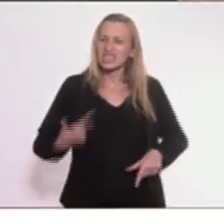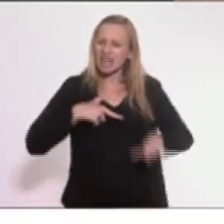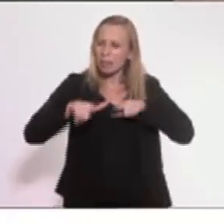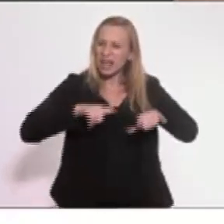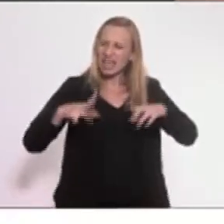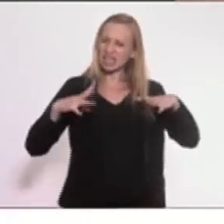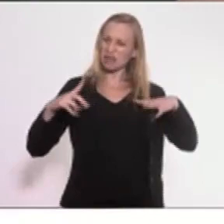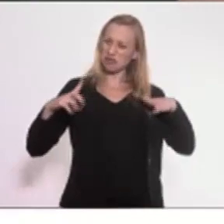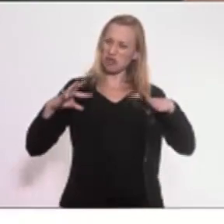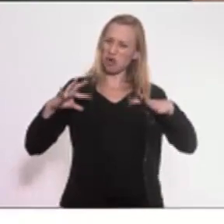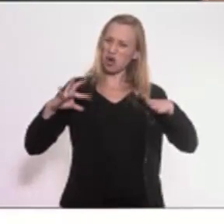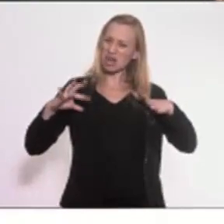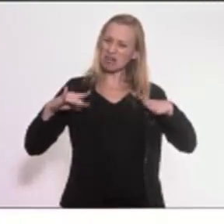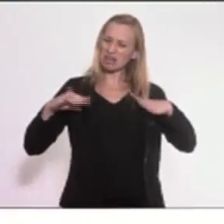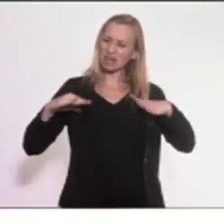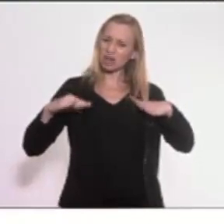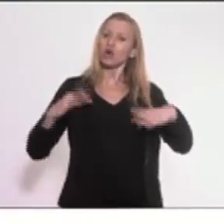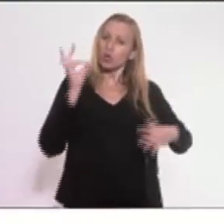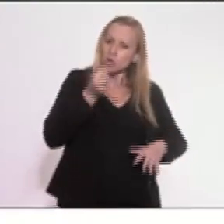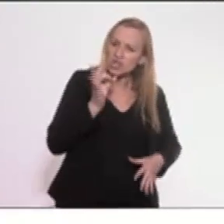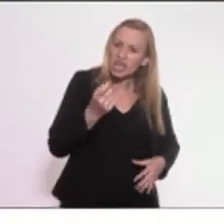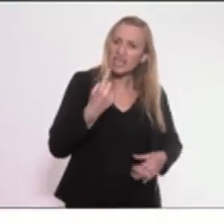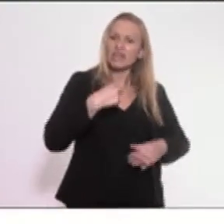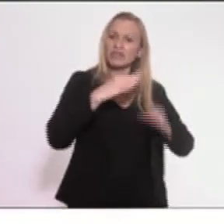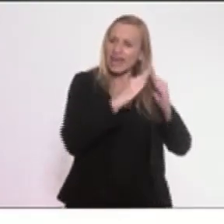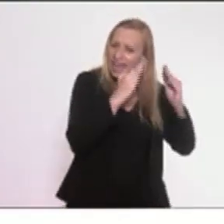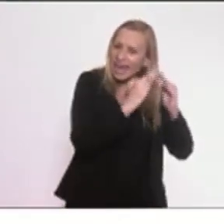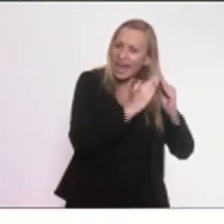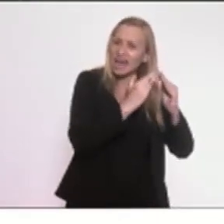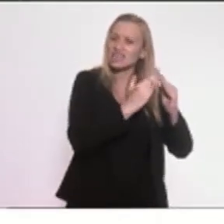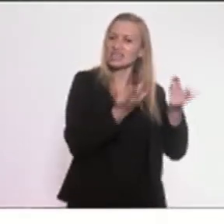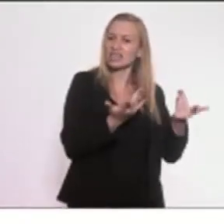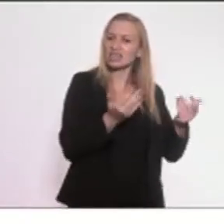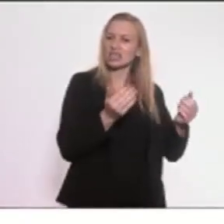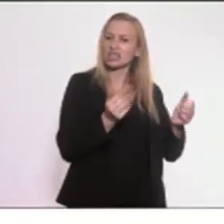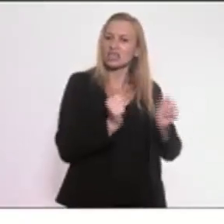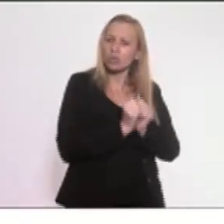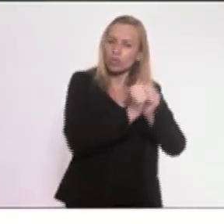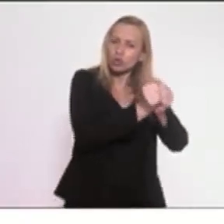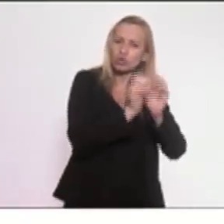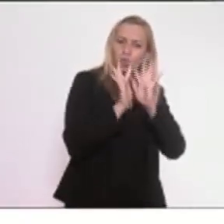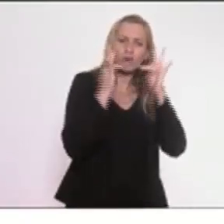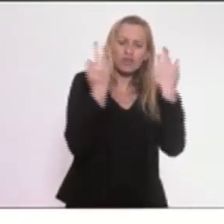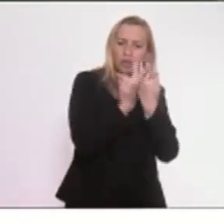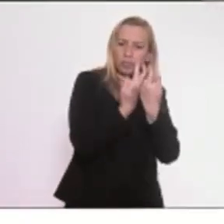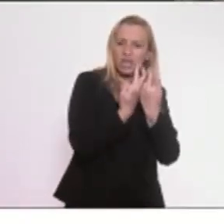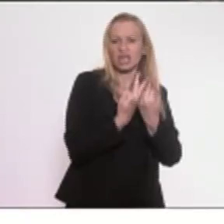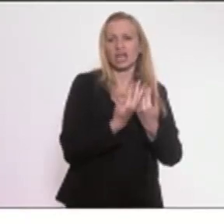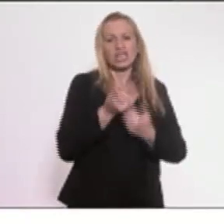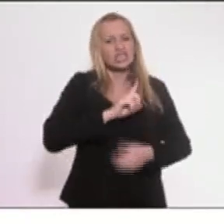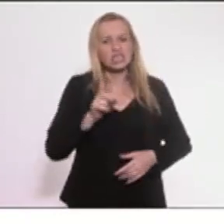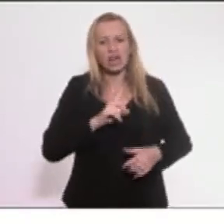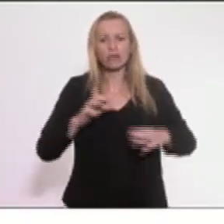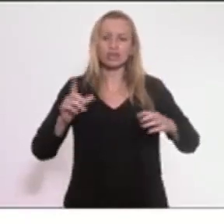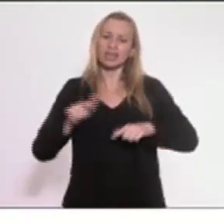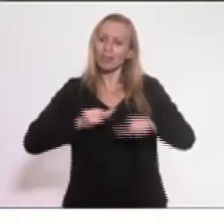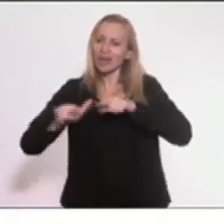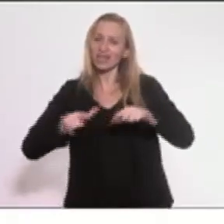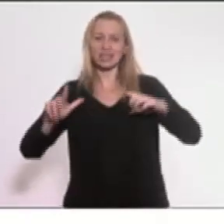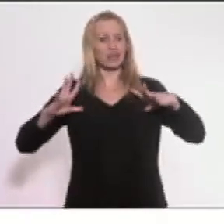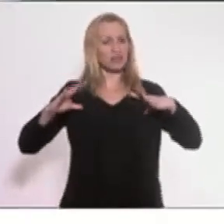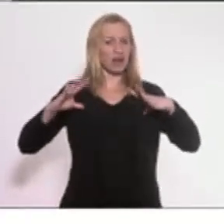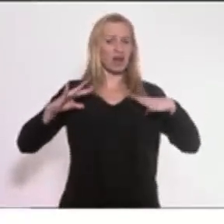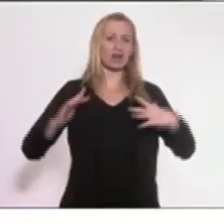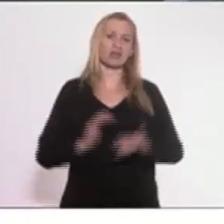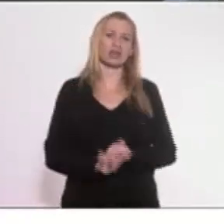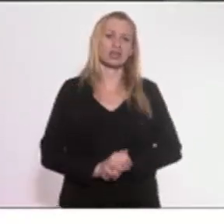serviço extra para compensar o salário irrisório que recebe, é obrigado a depor. Obrigado a depor e ainda enfrentar